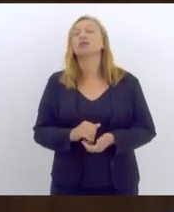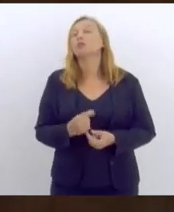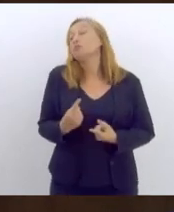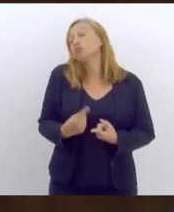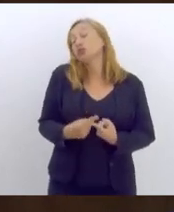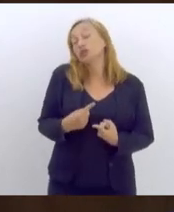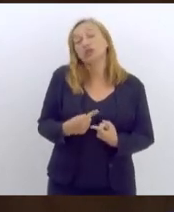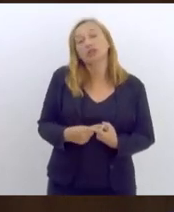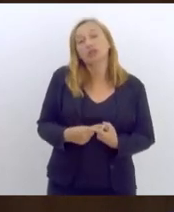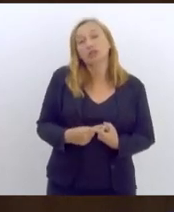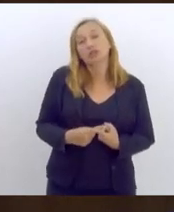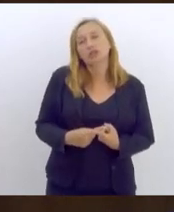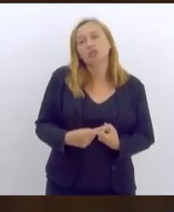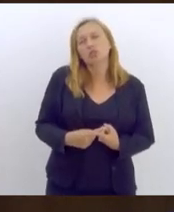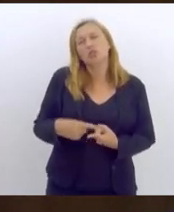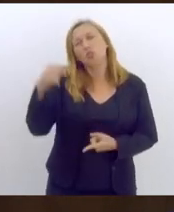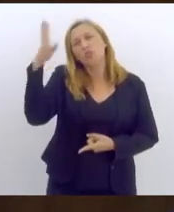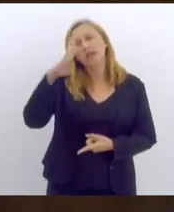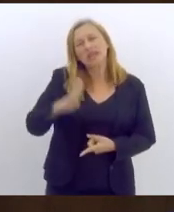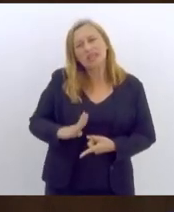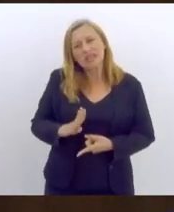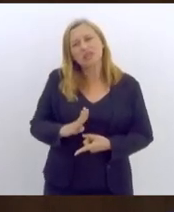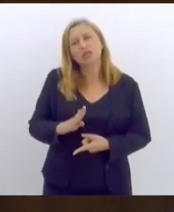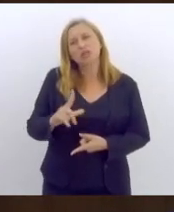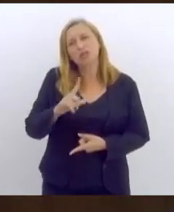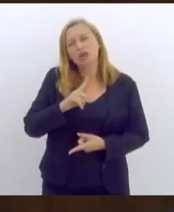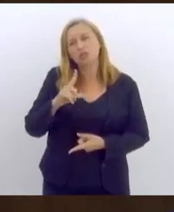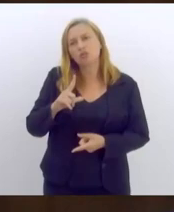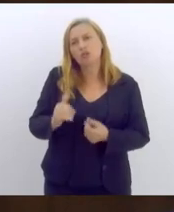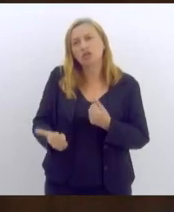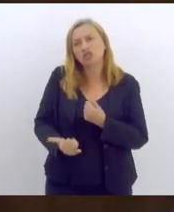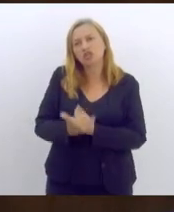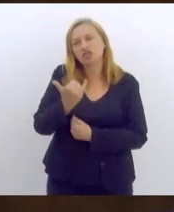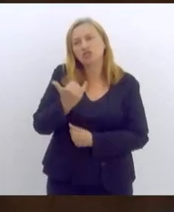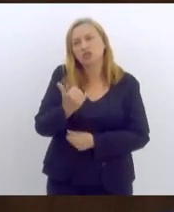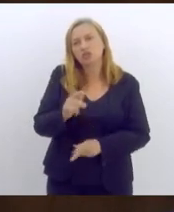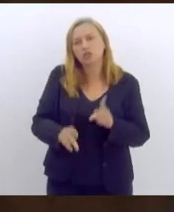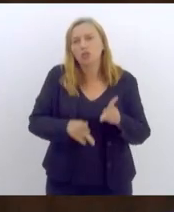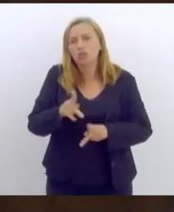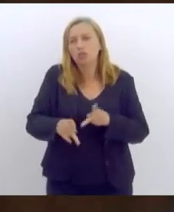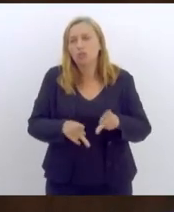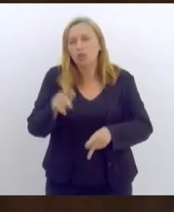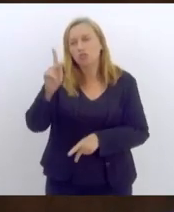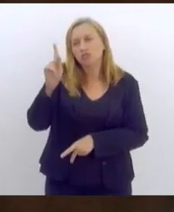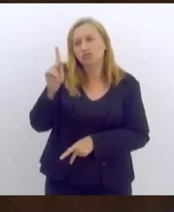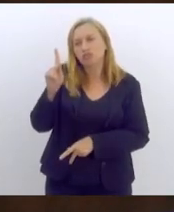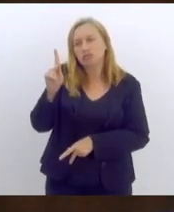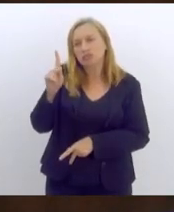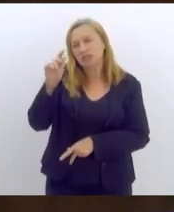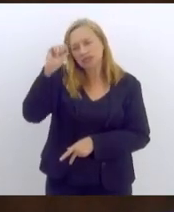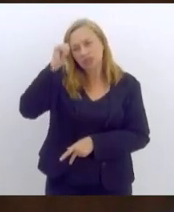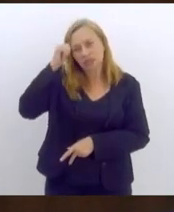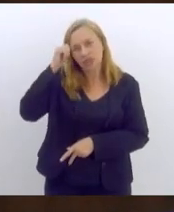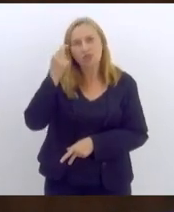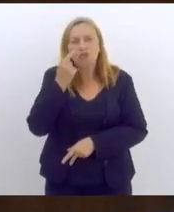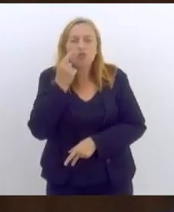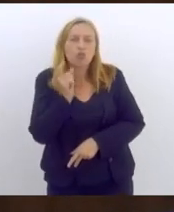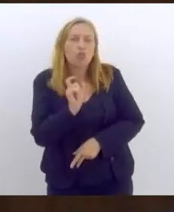porque o Brasil tem uma dívida histórica com o povo negro, visto que